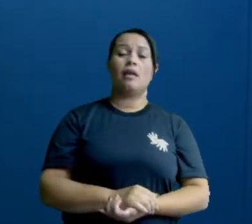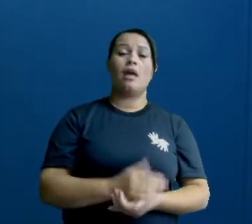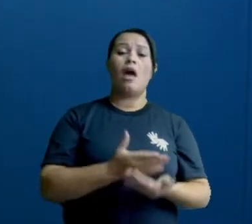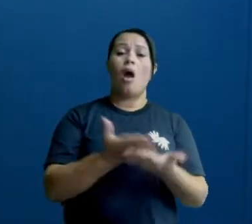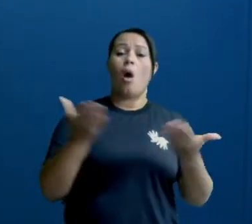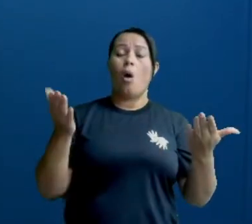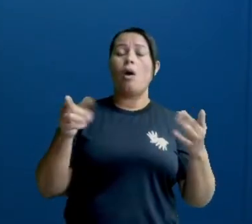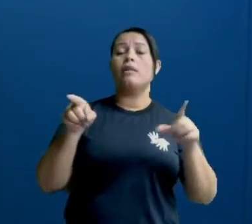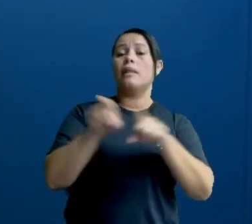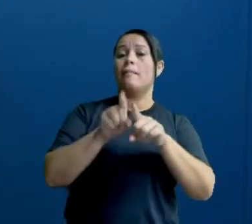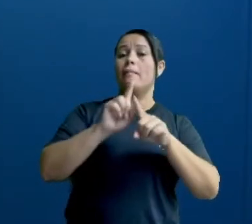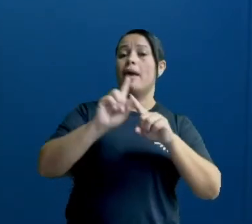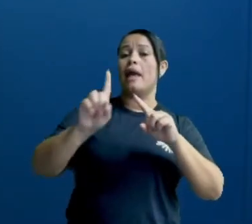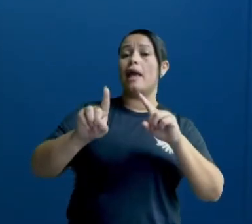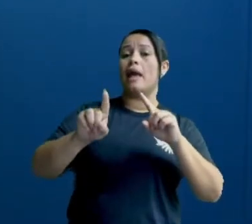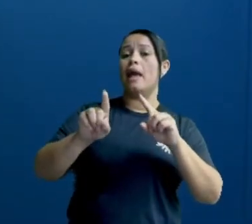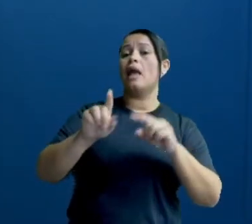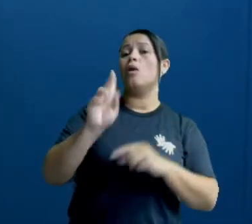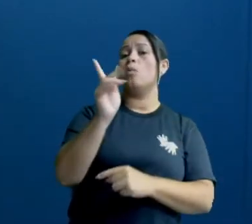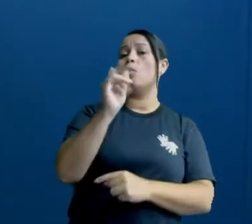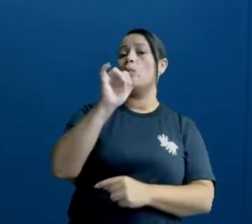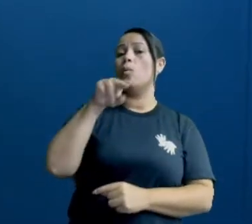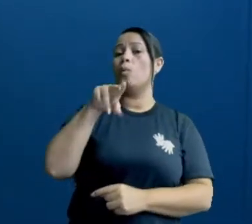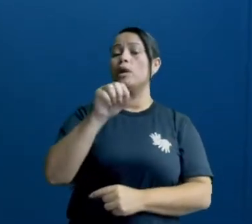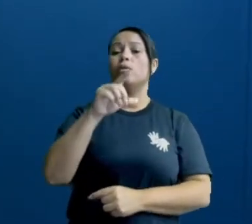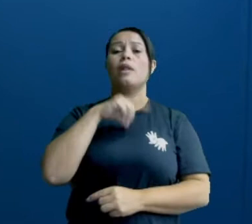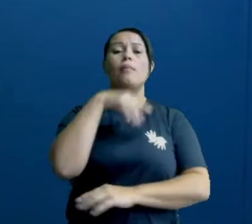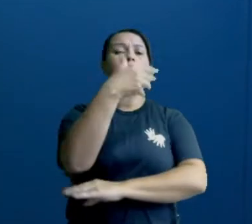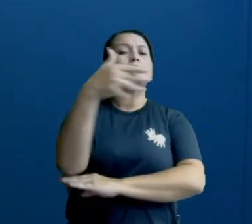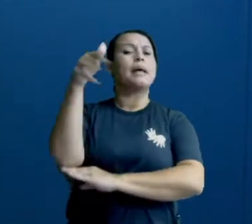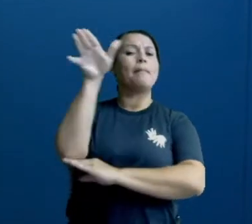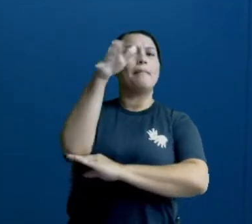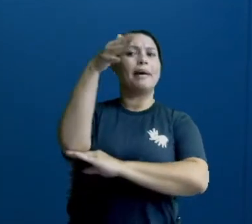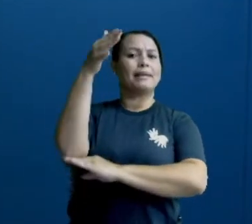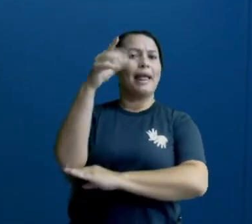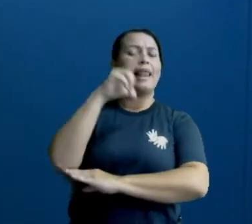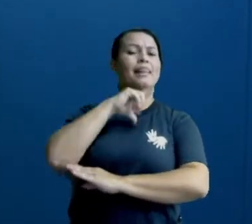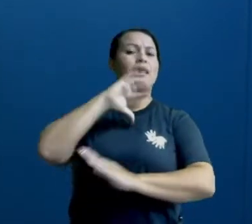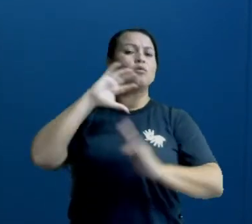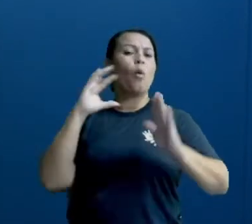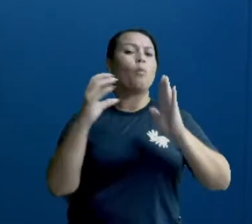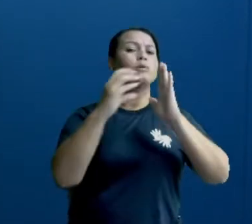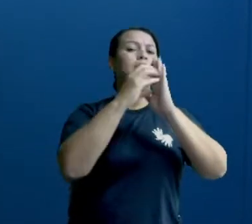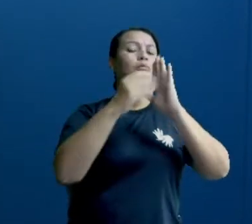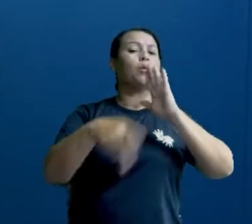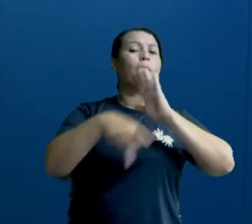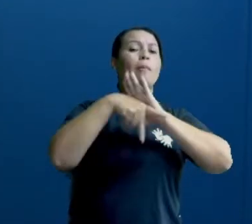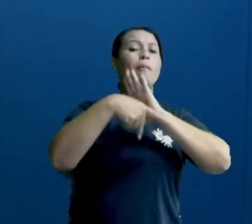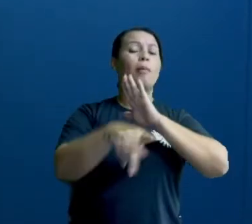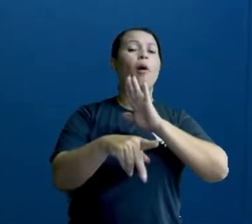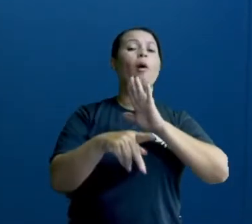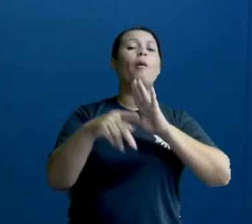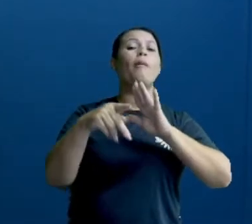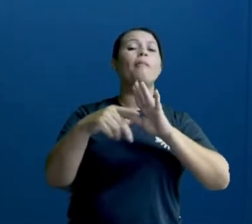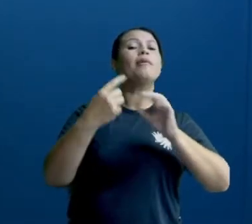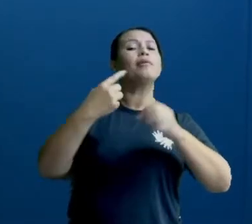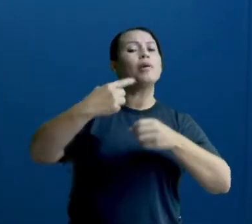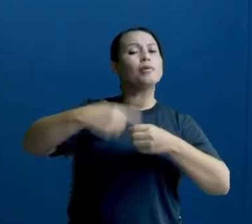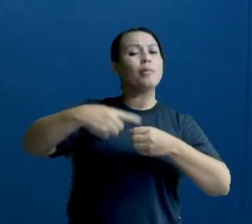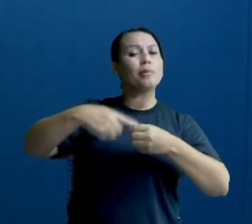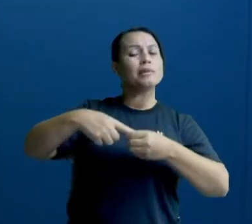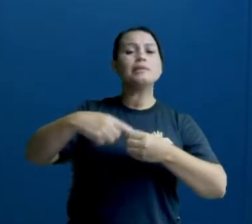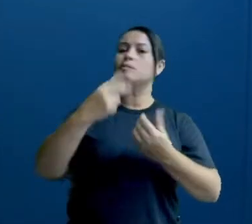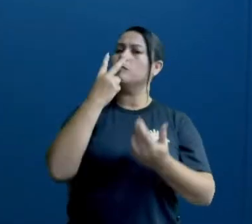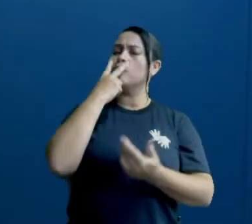Bom, além do hino, nós temos a bandeira como símbolos do nosso município, tá certo? Então, se